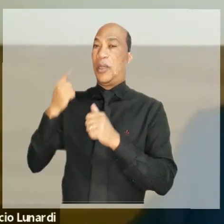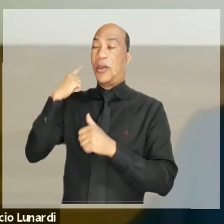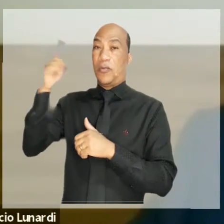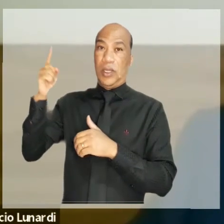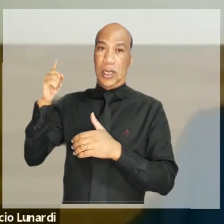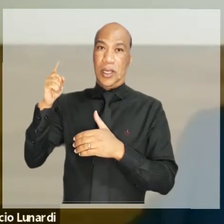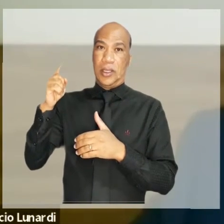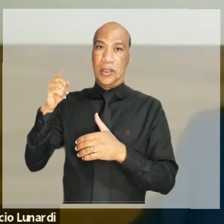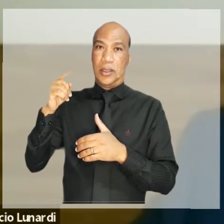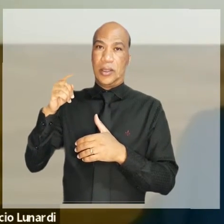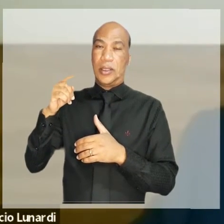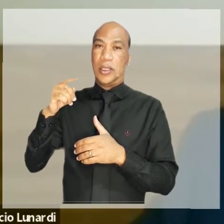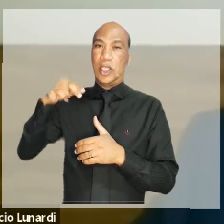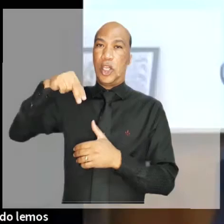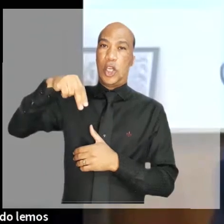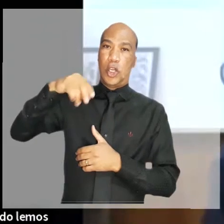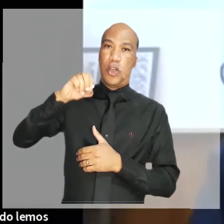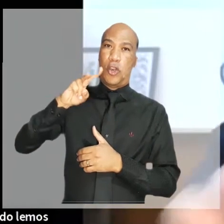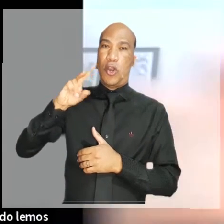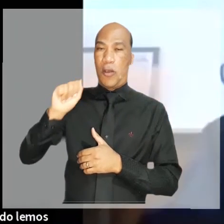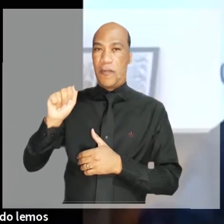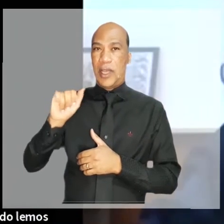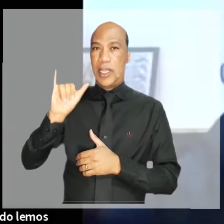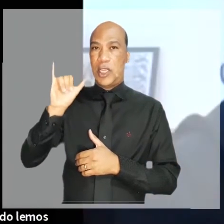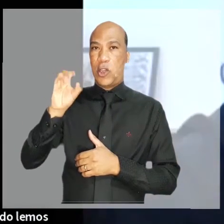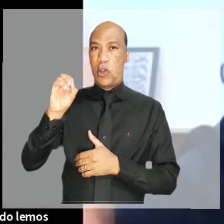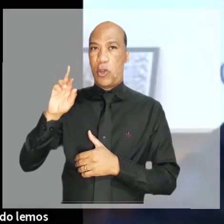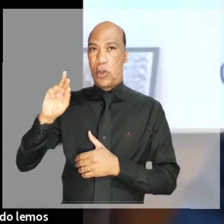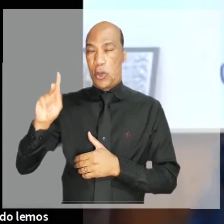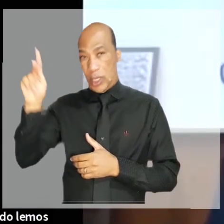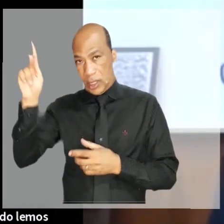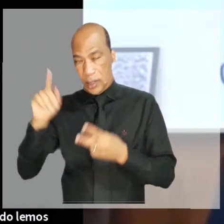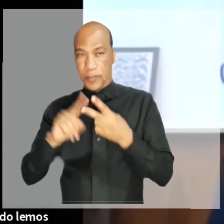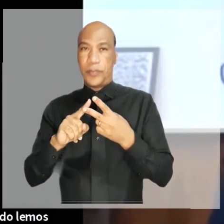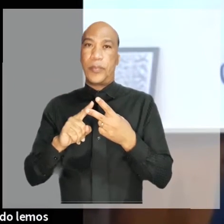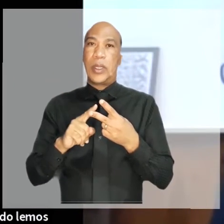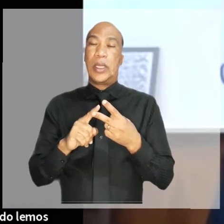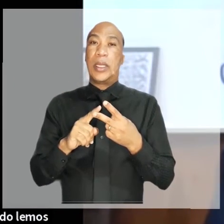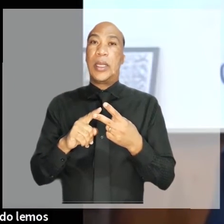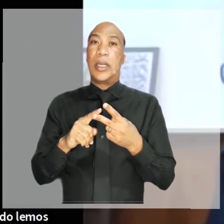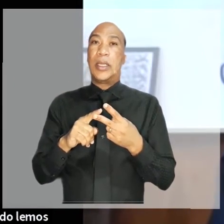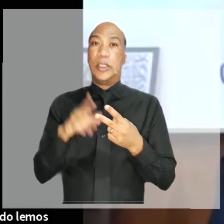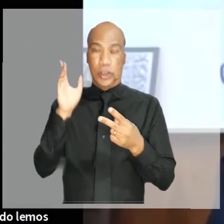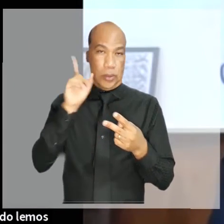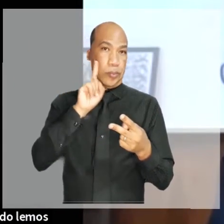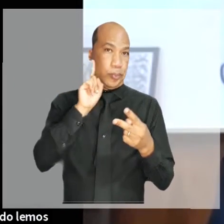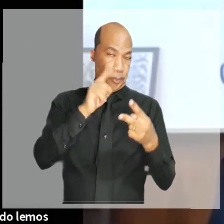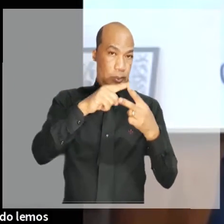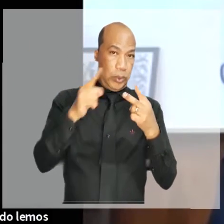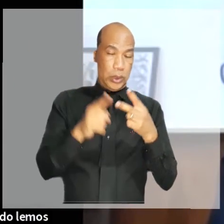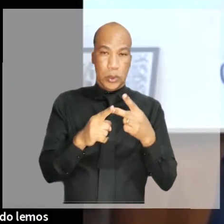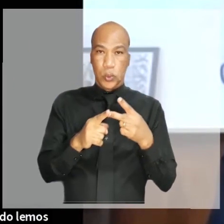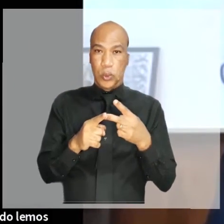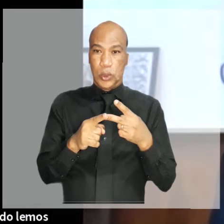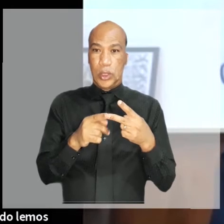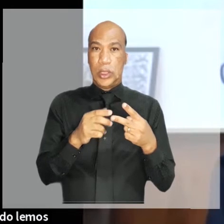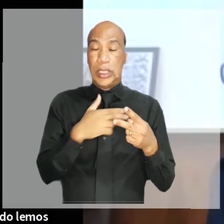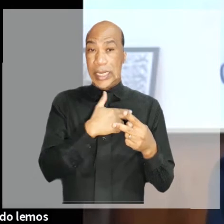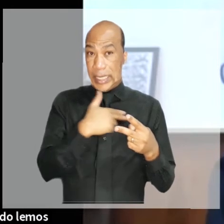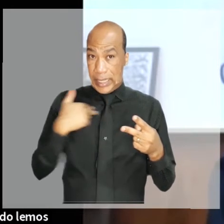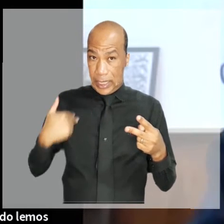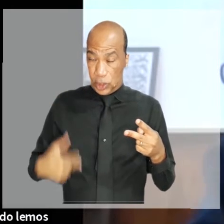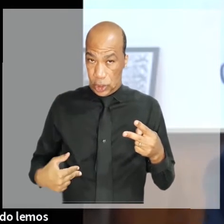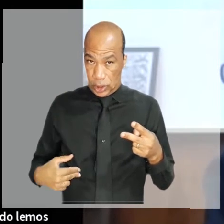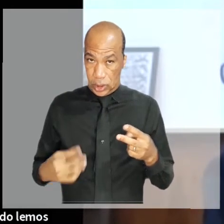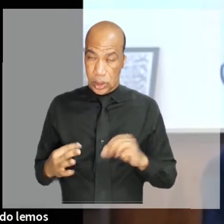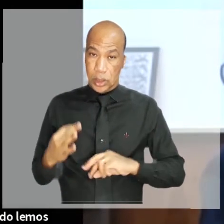mostrando tecnologia na China e com 8 episódios, fazendo um mergulho lá. Essa quarta temporada foi